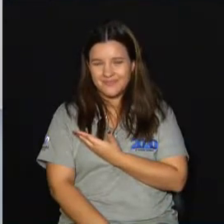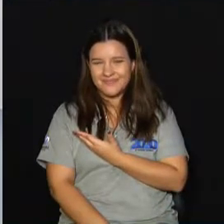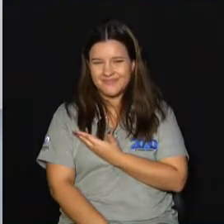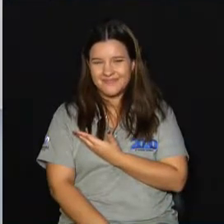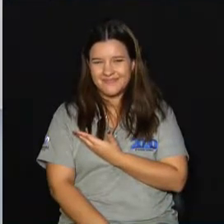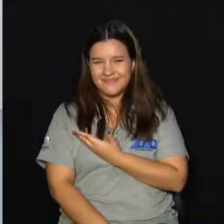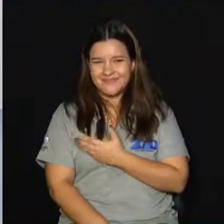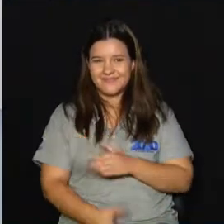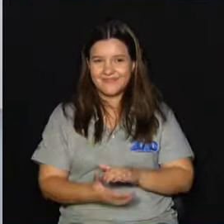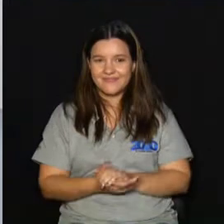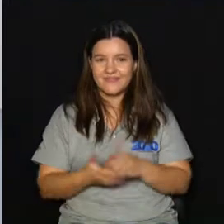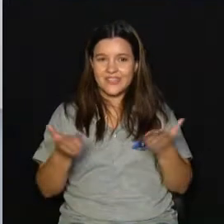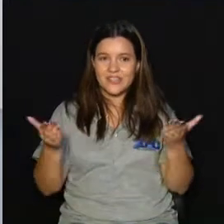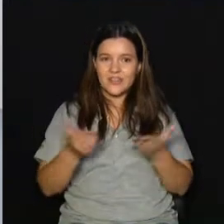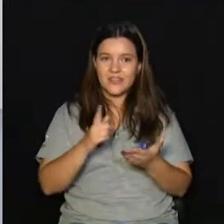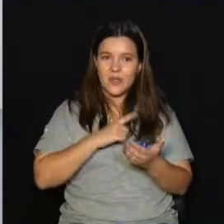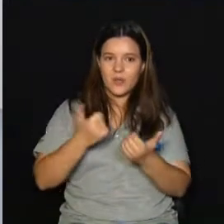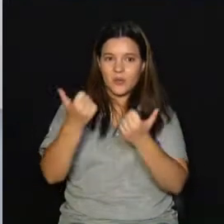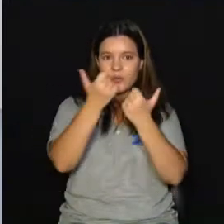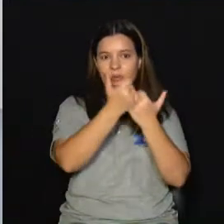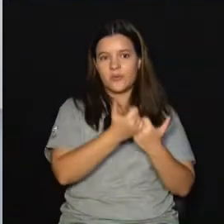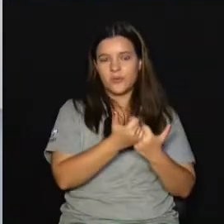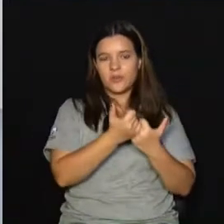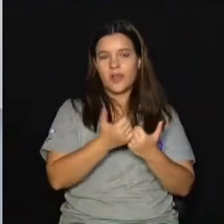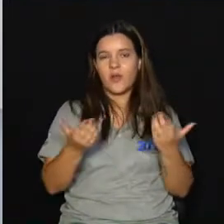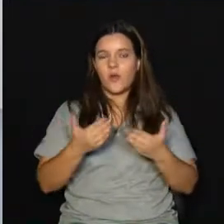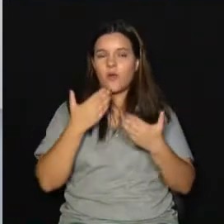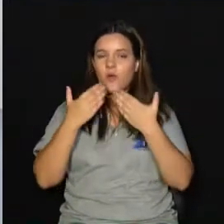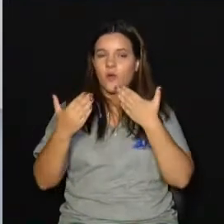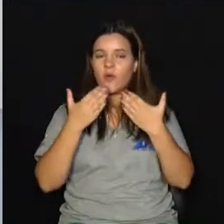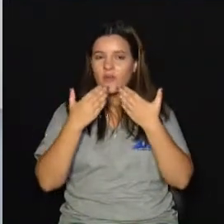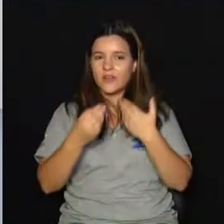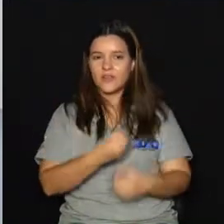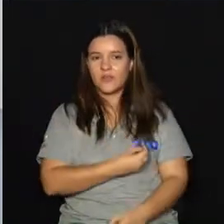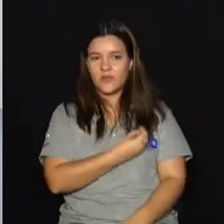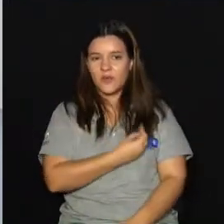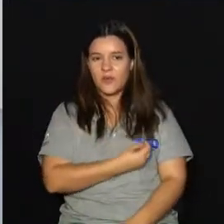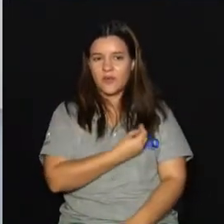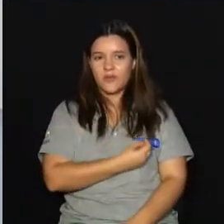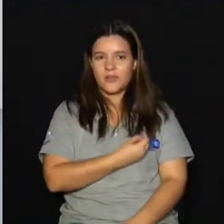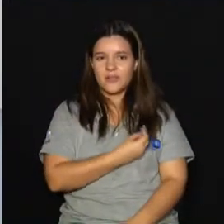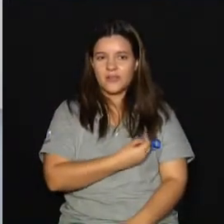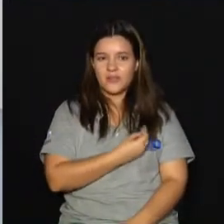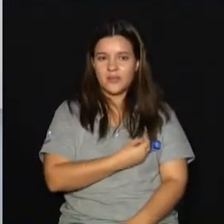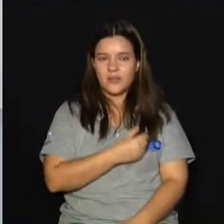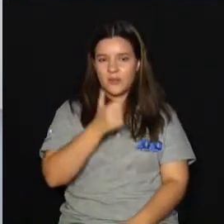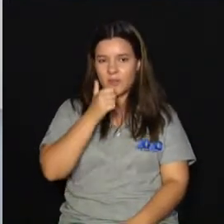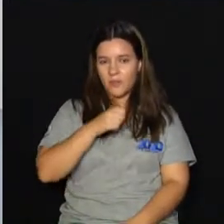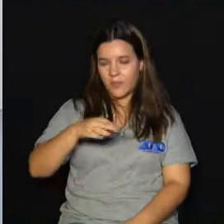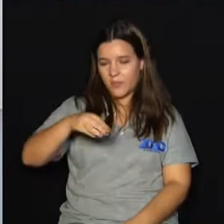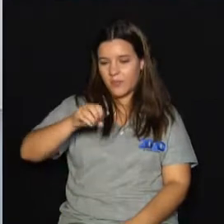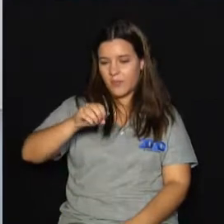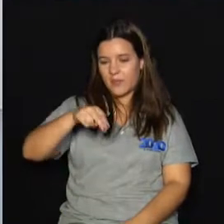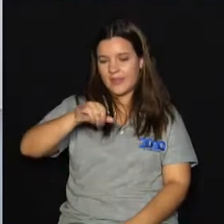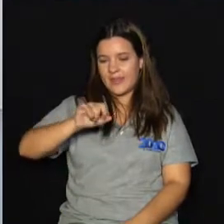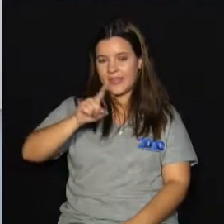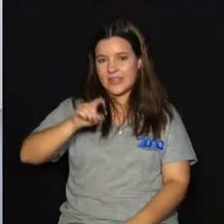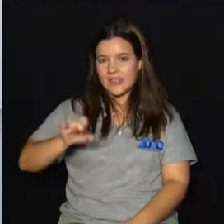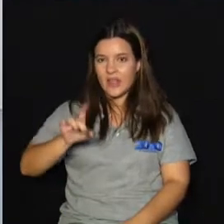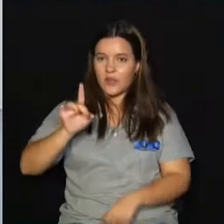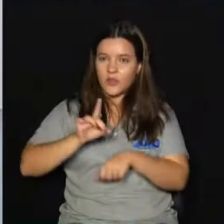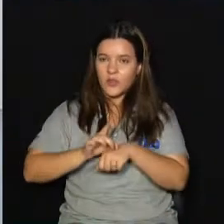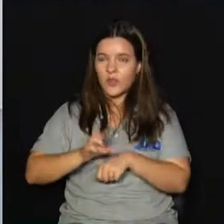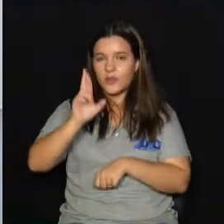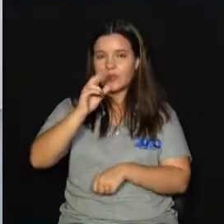19-DDD-97829-3776. E agora uma substituição, porque eu vou conversar ao vivo com a Monise Arker, ela que é doutora em